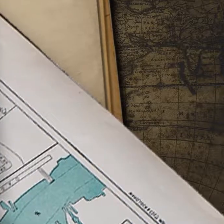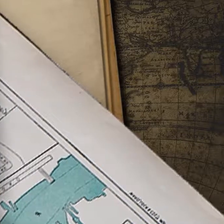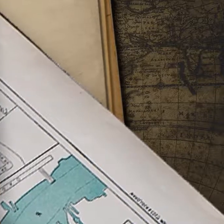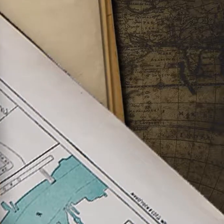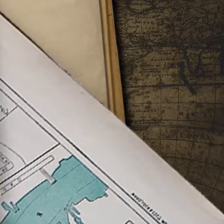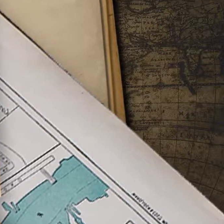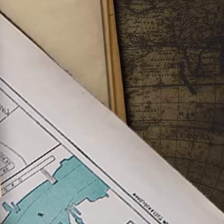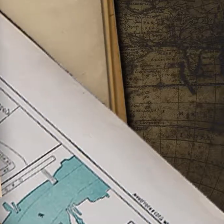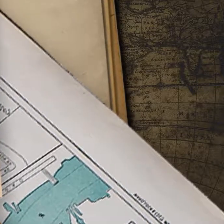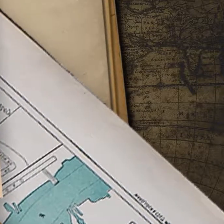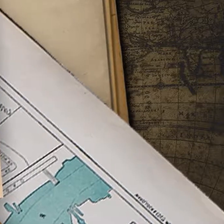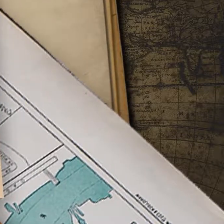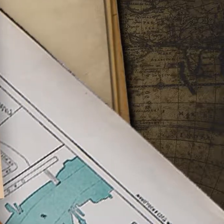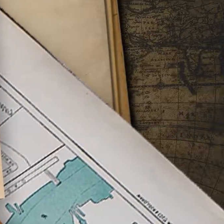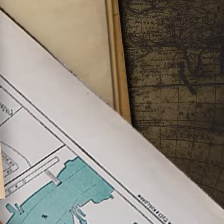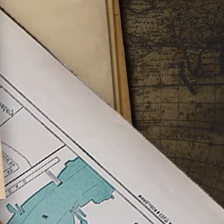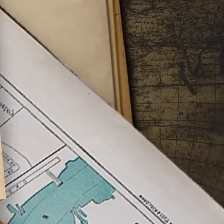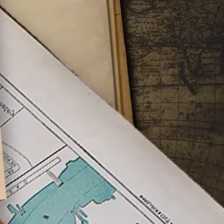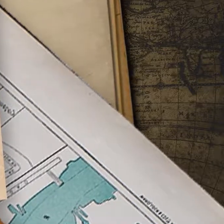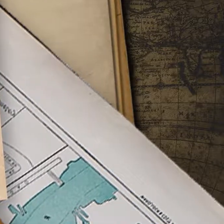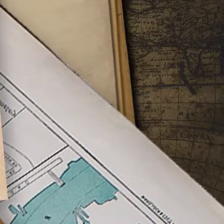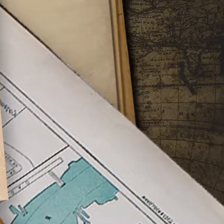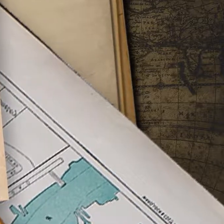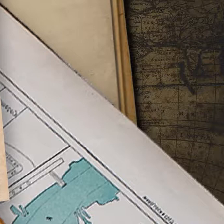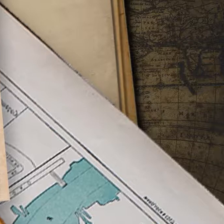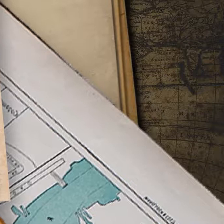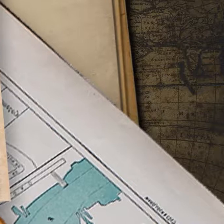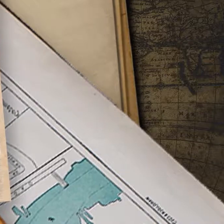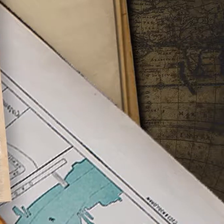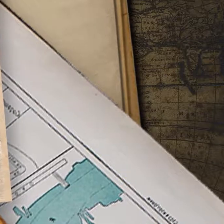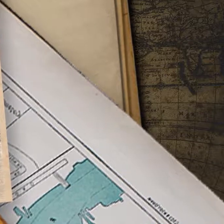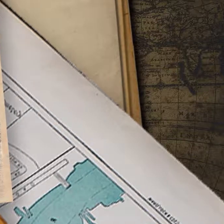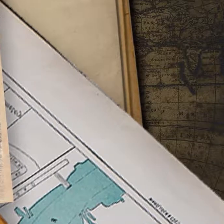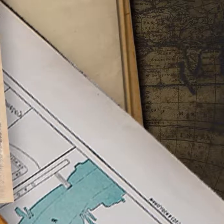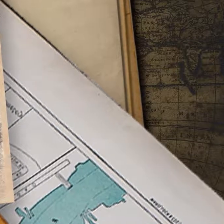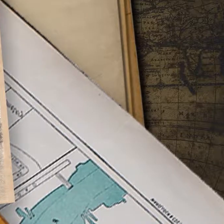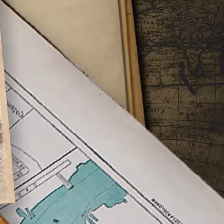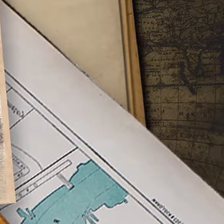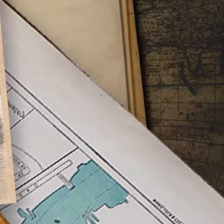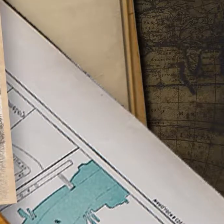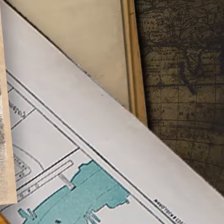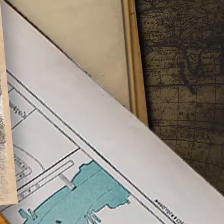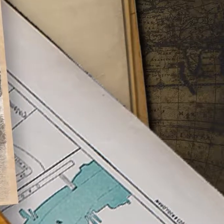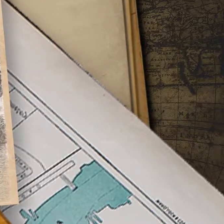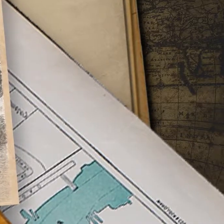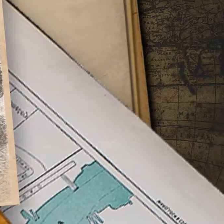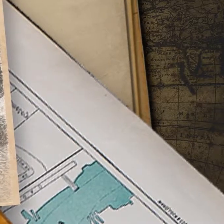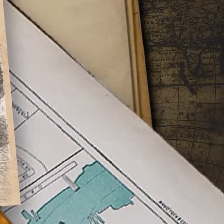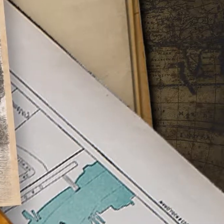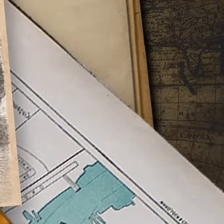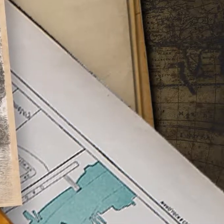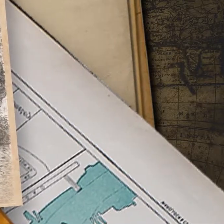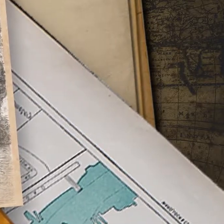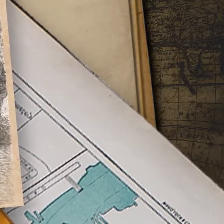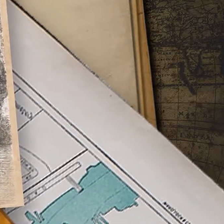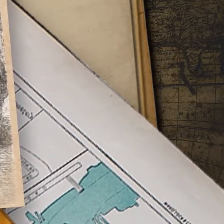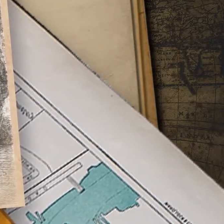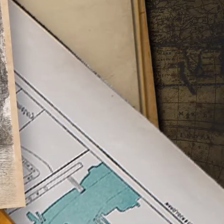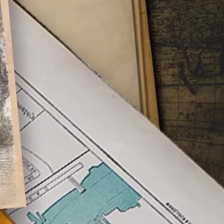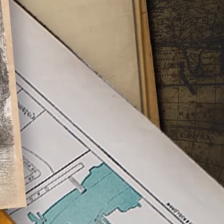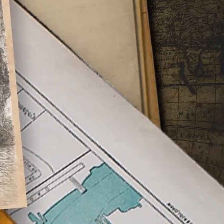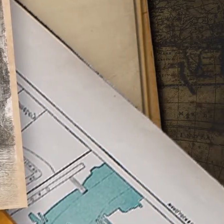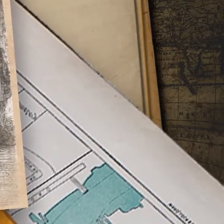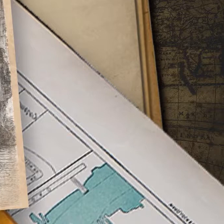para cima, enquanto um outro, que segura um guarda-chuva, coloca o corpo na parede e olha para Passepartout com um